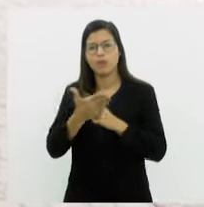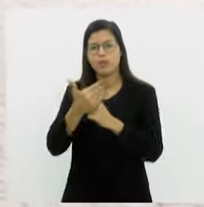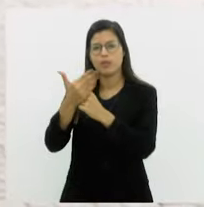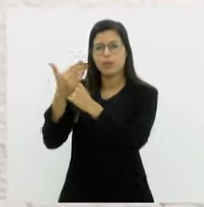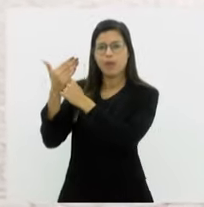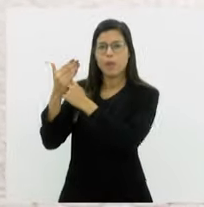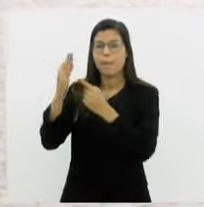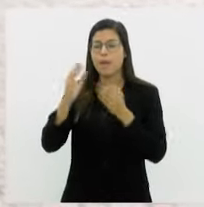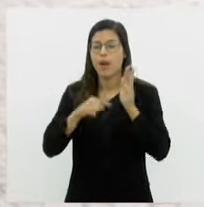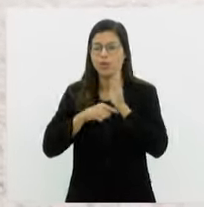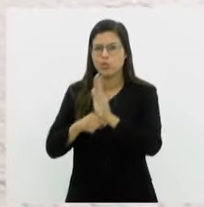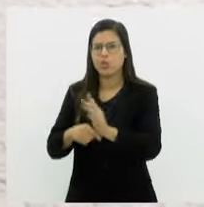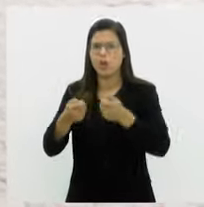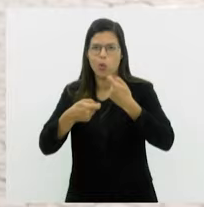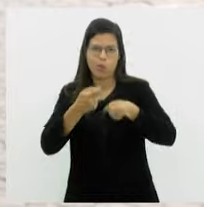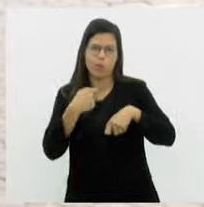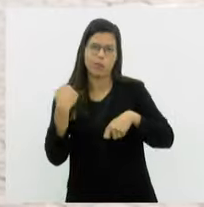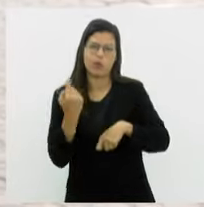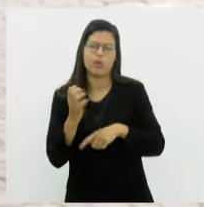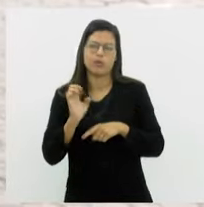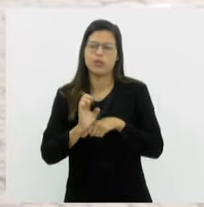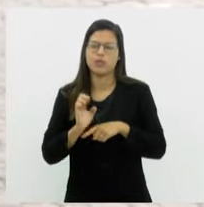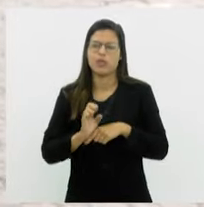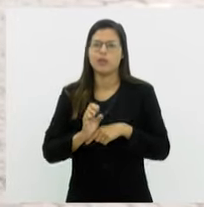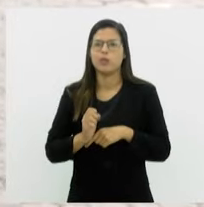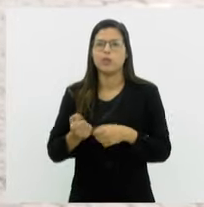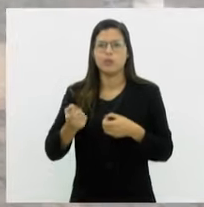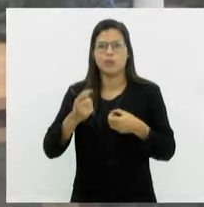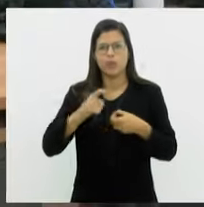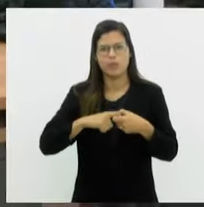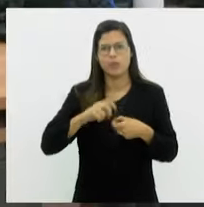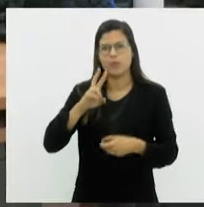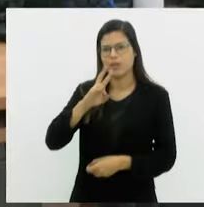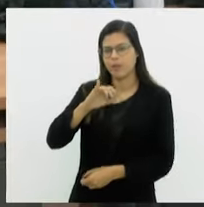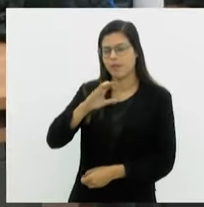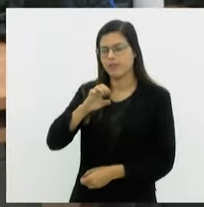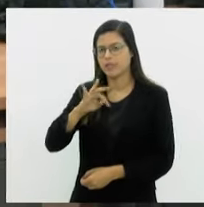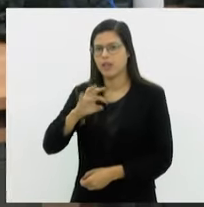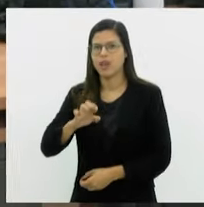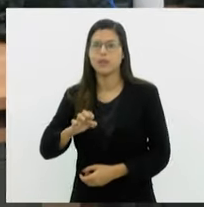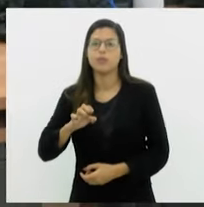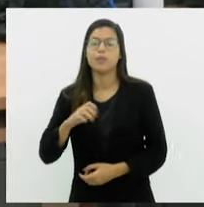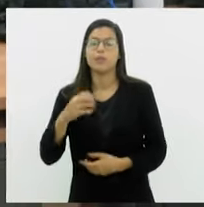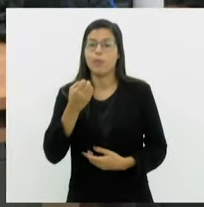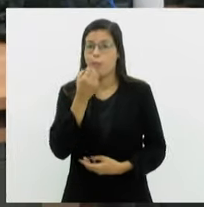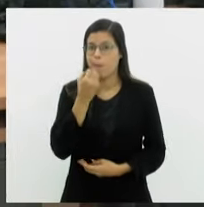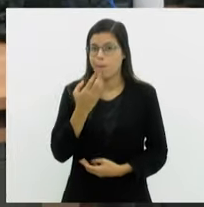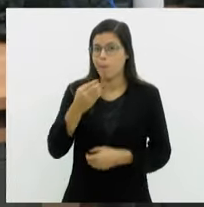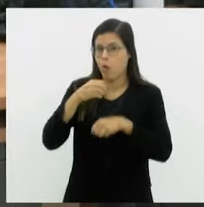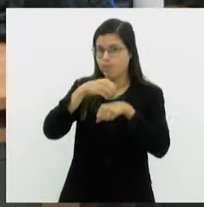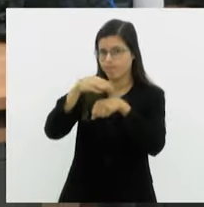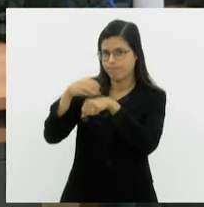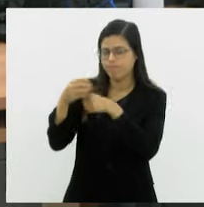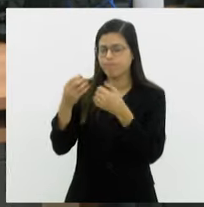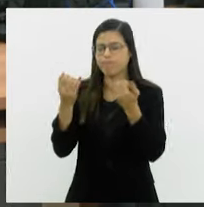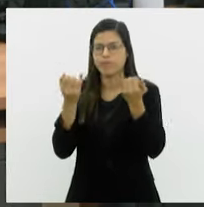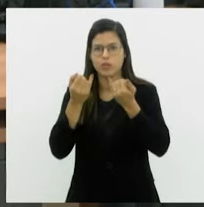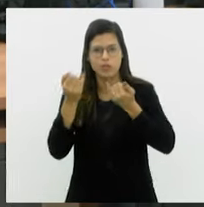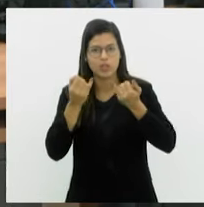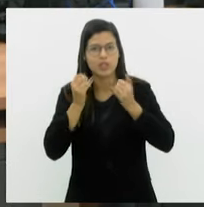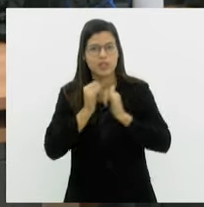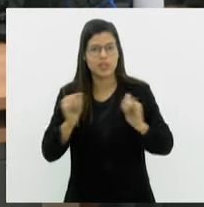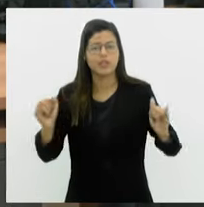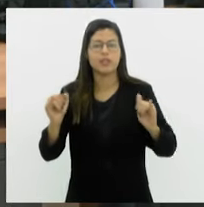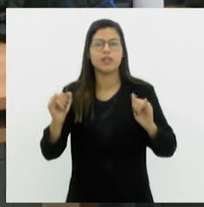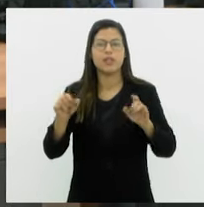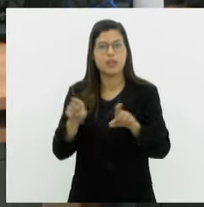fomentar a economia do nosso estado, né? Voltamos com você no estúdio, Vicente. Muito boa notícia, né, PV? Principalmente essas medidas que estão sendo tomadas. Rio de Janeiro